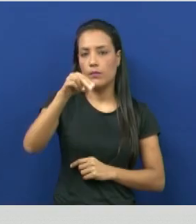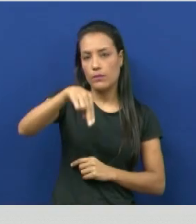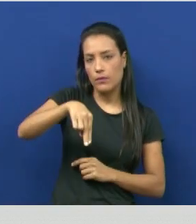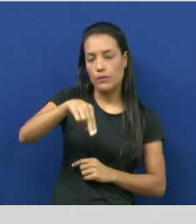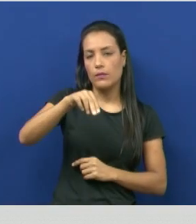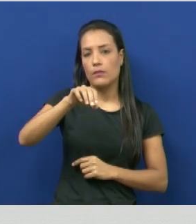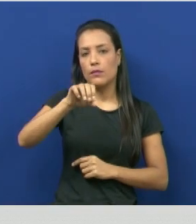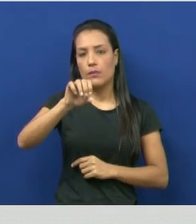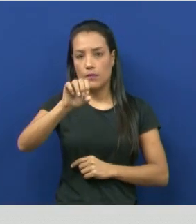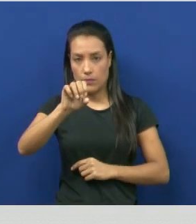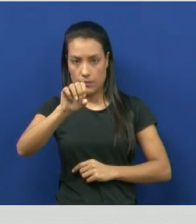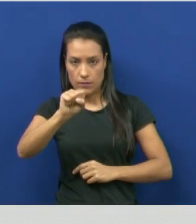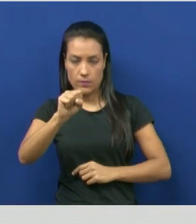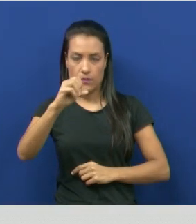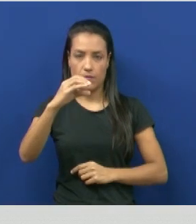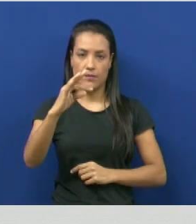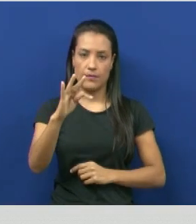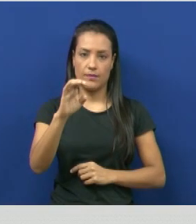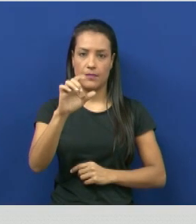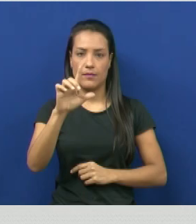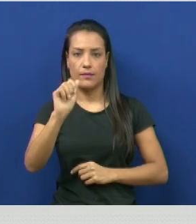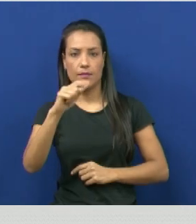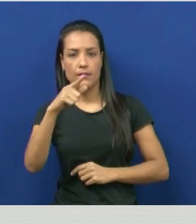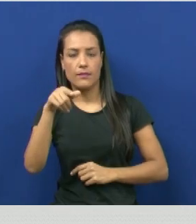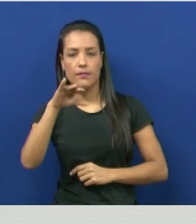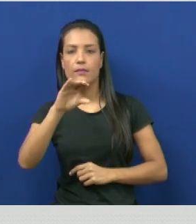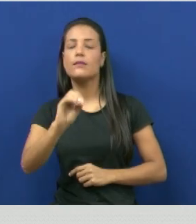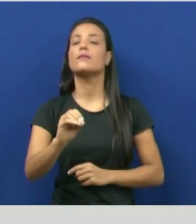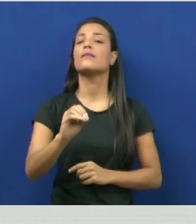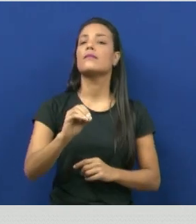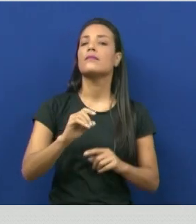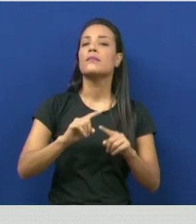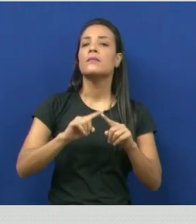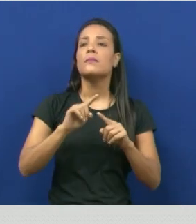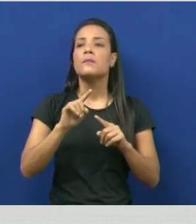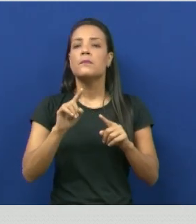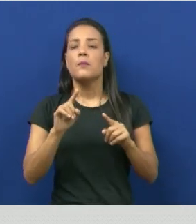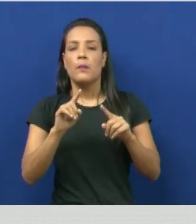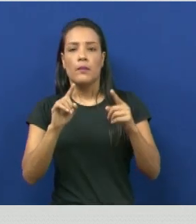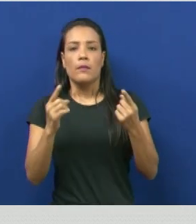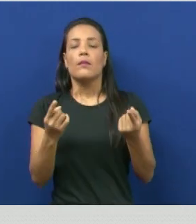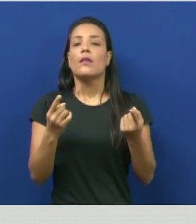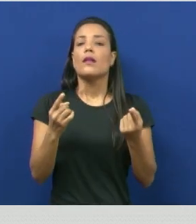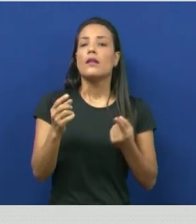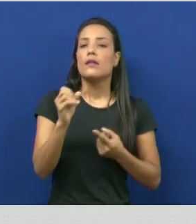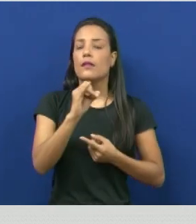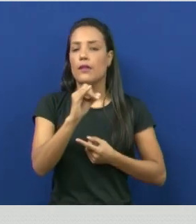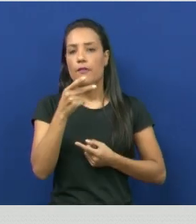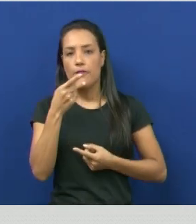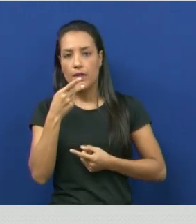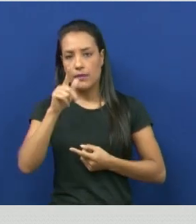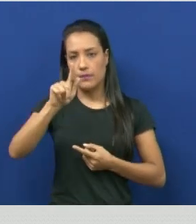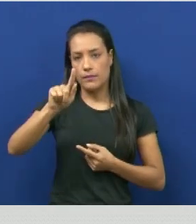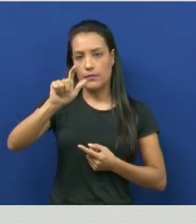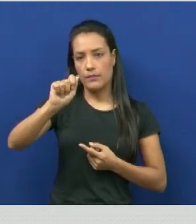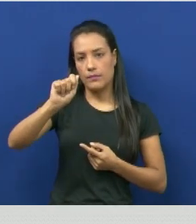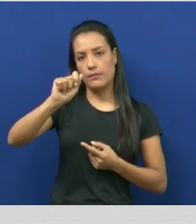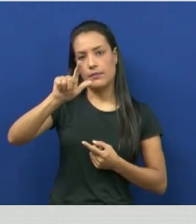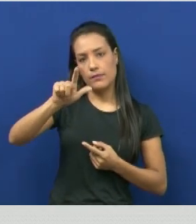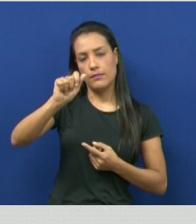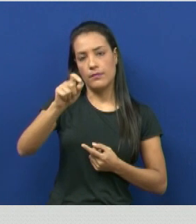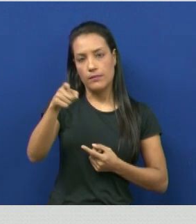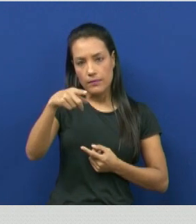constelações, então, são agrupamentos artificiais. Já quando a gente fala das galáxias, as galáxias